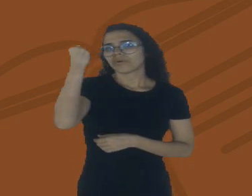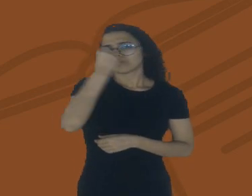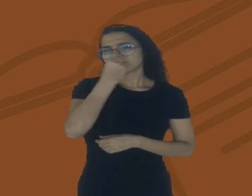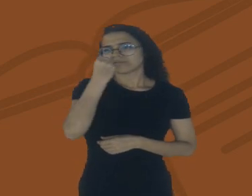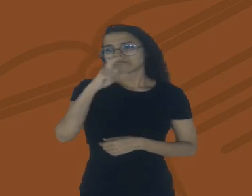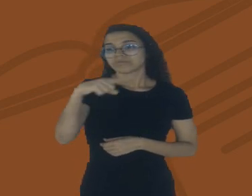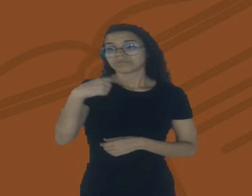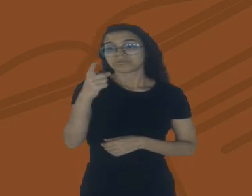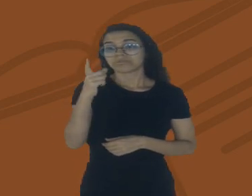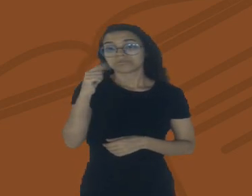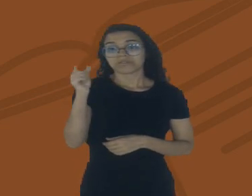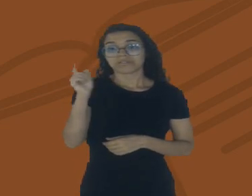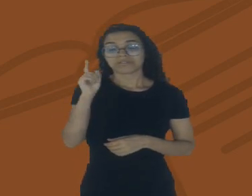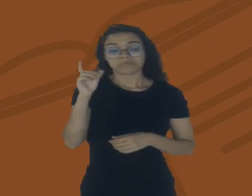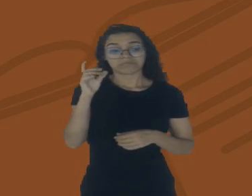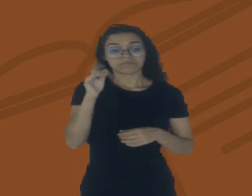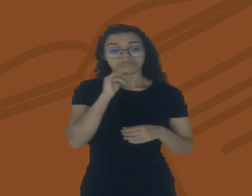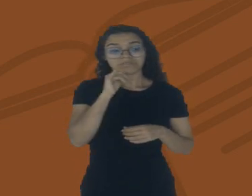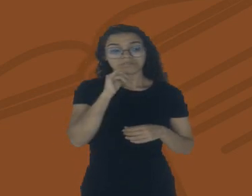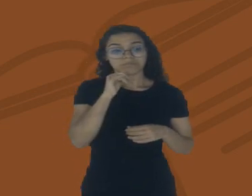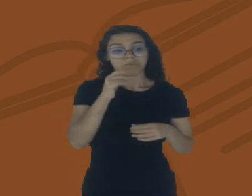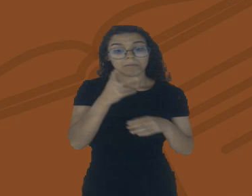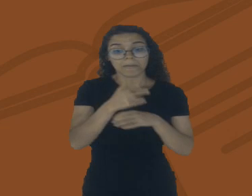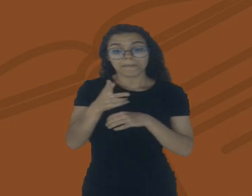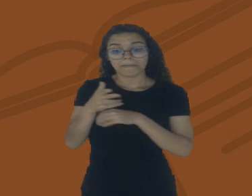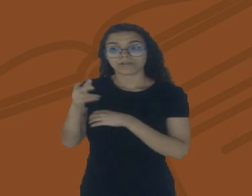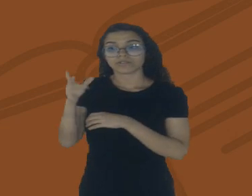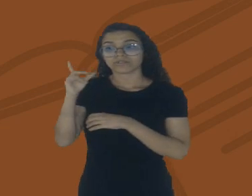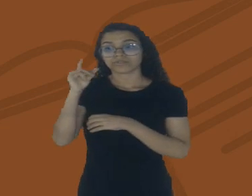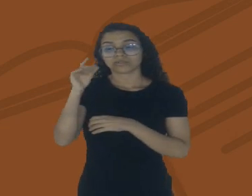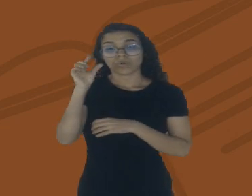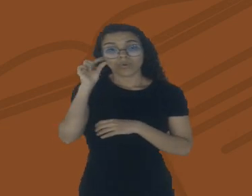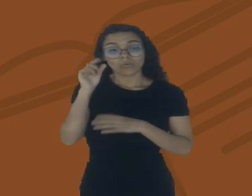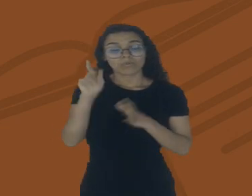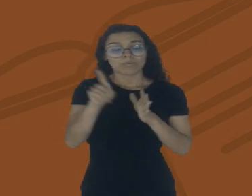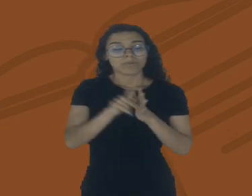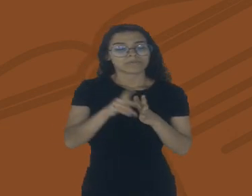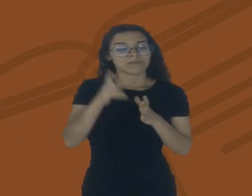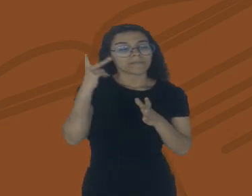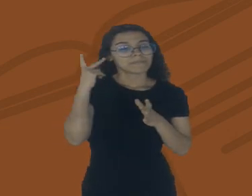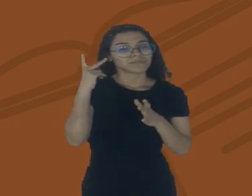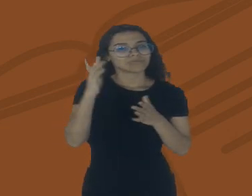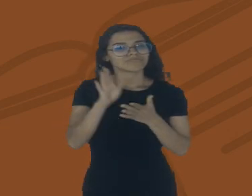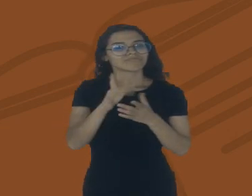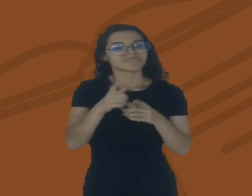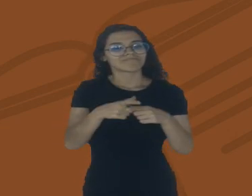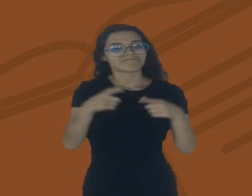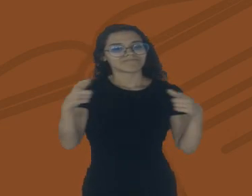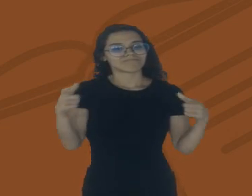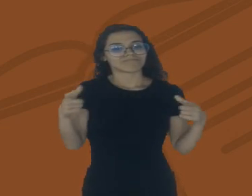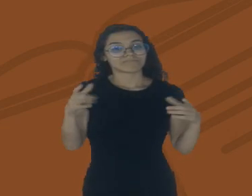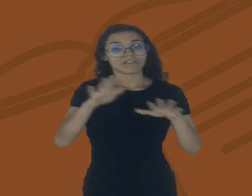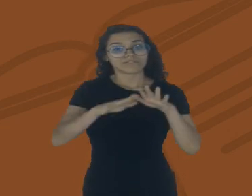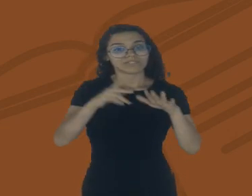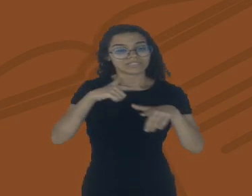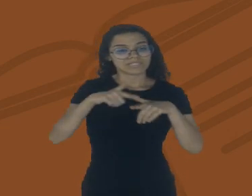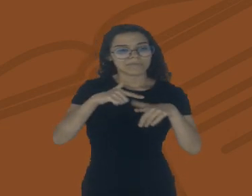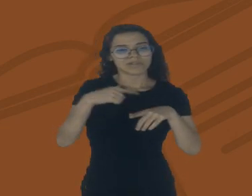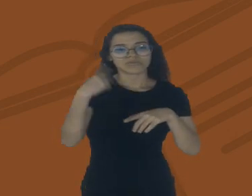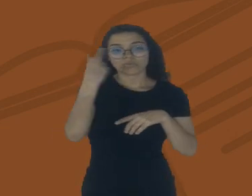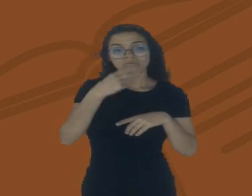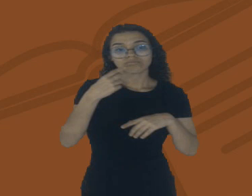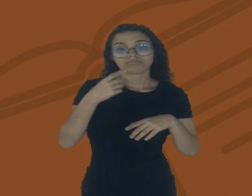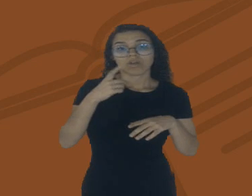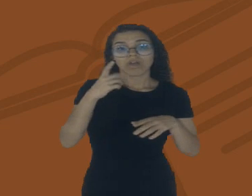burlando aí esse horário de dormir? Muitas das pessoas sim, que às vezes as pessoas elas trabalham 2, 3 turnos, né?